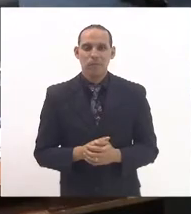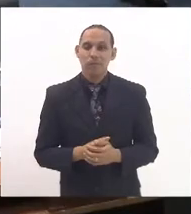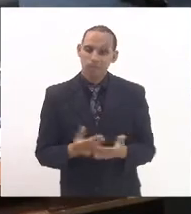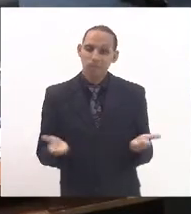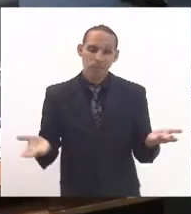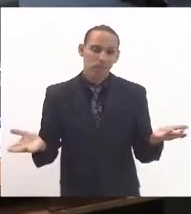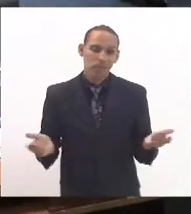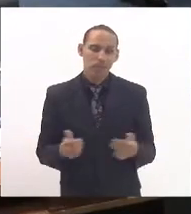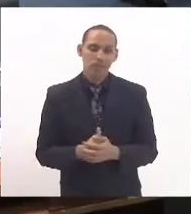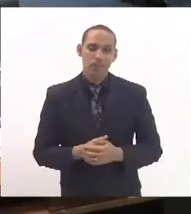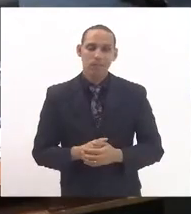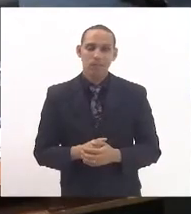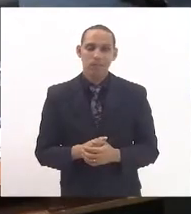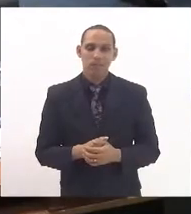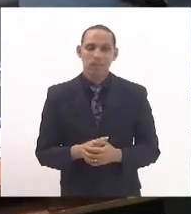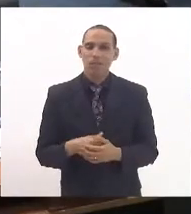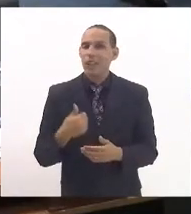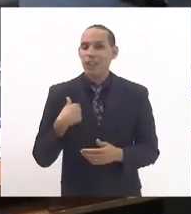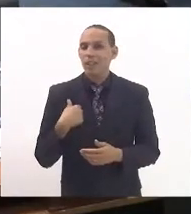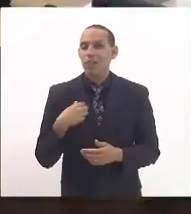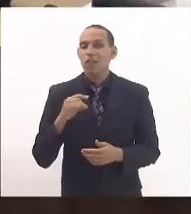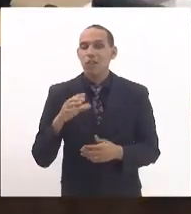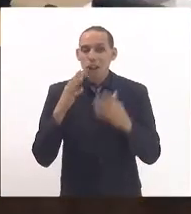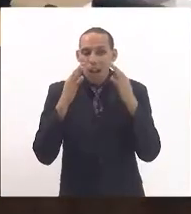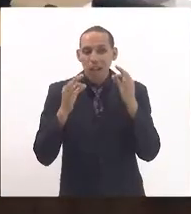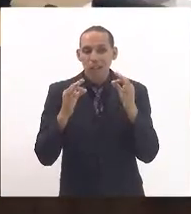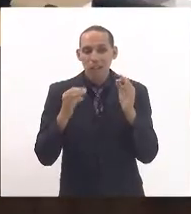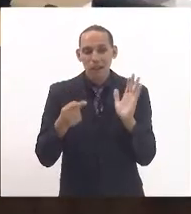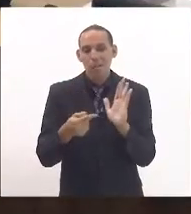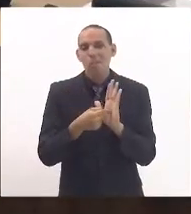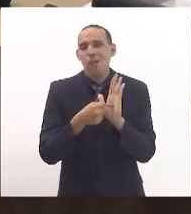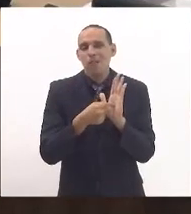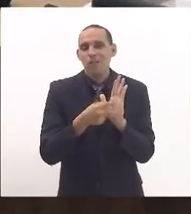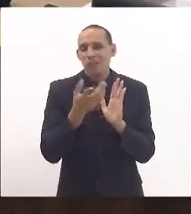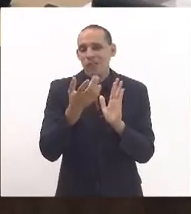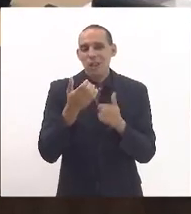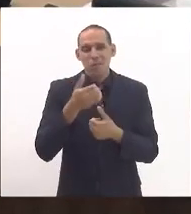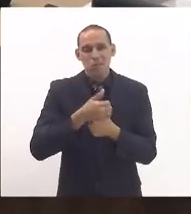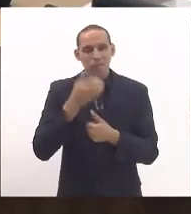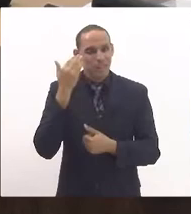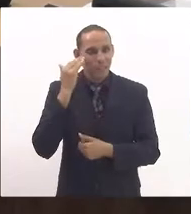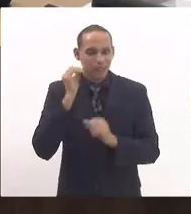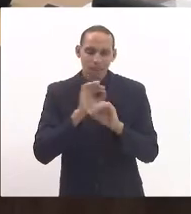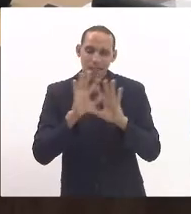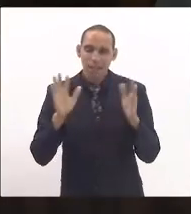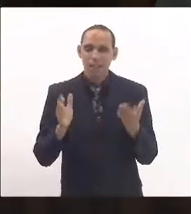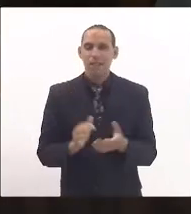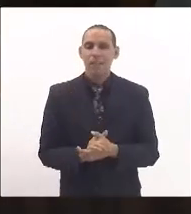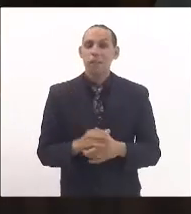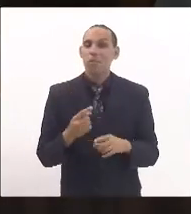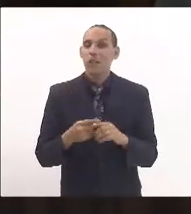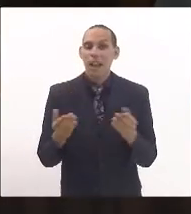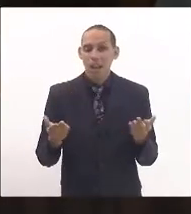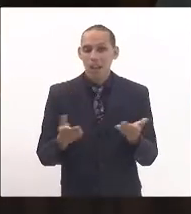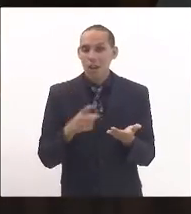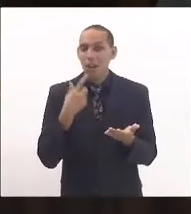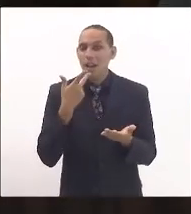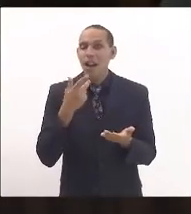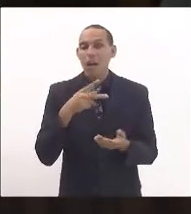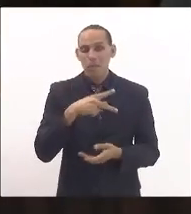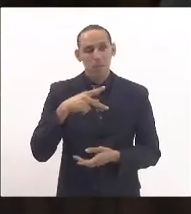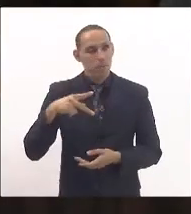É isso, presidente. Eu só que estou querendo chamar a sua atenção para o senhor entender o substitutivo. Não, porque agora nós estamos falando de